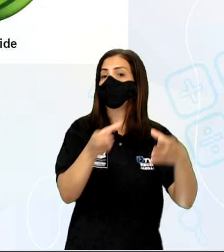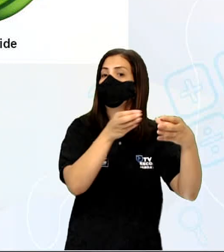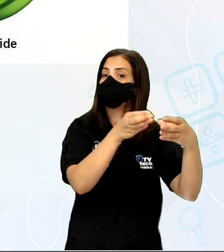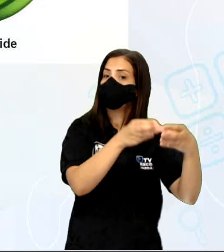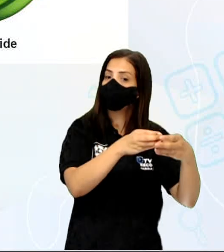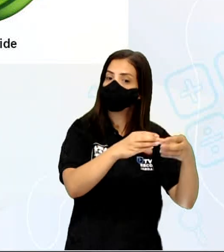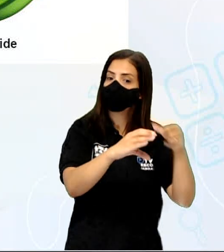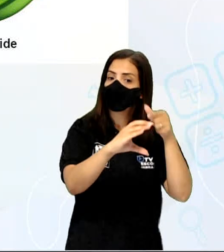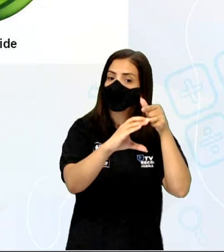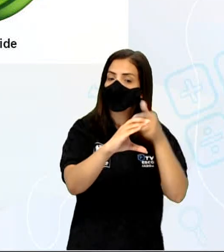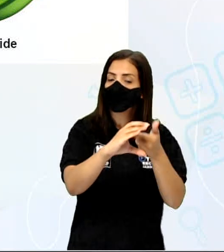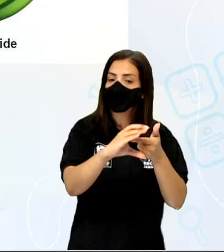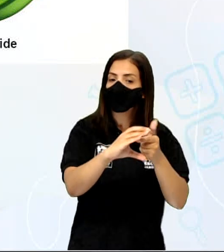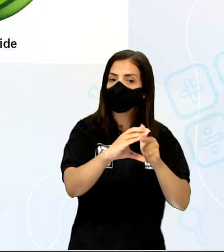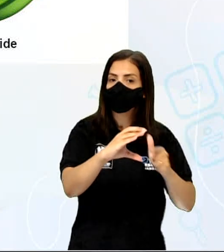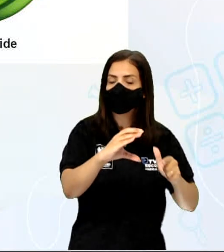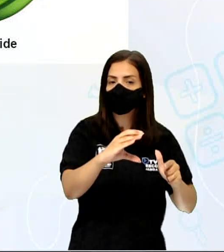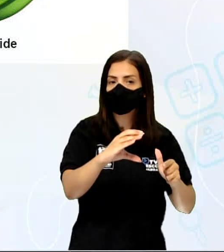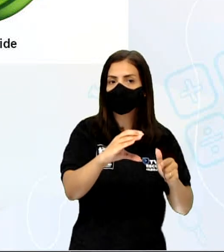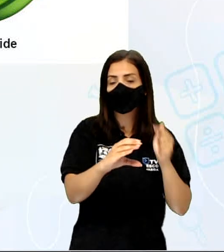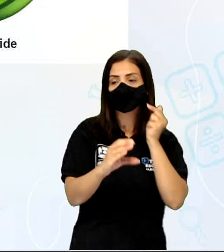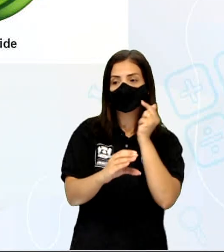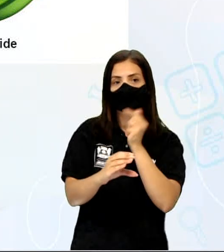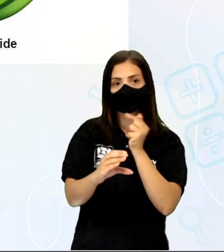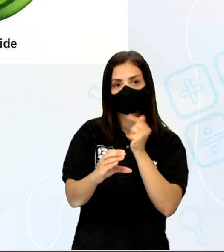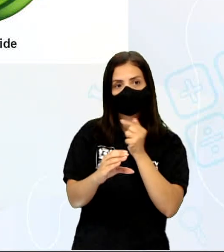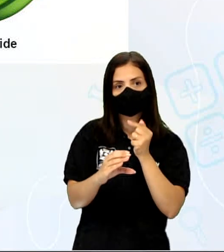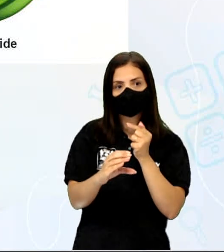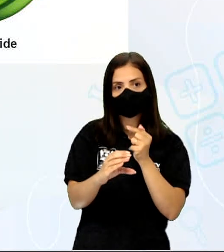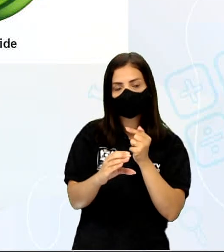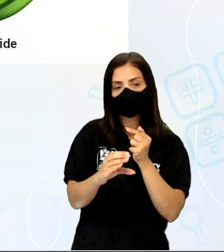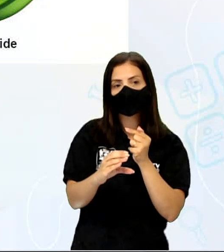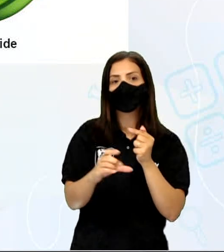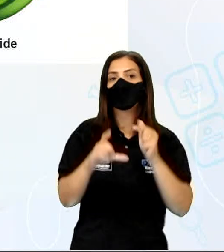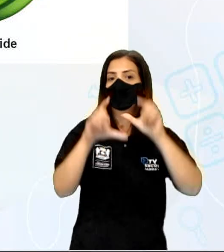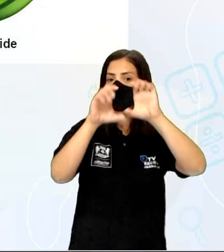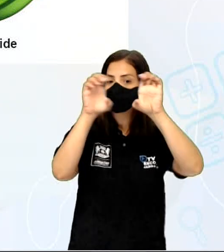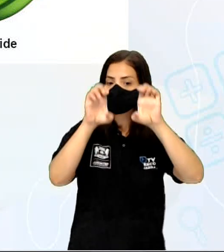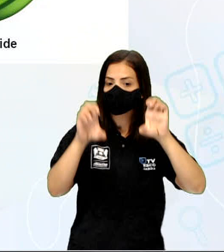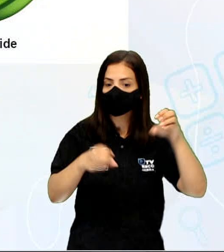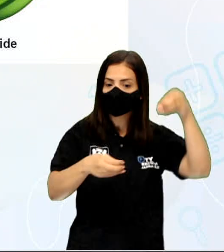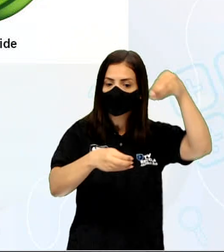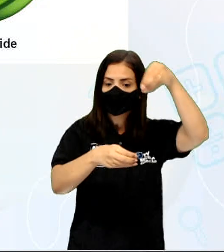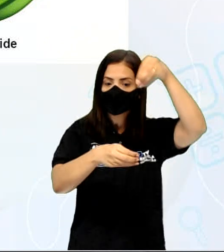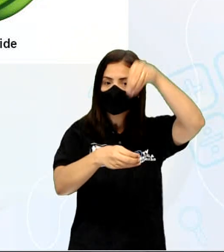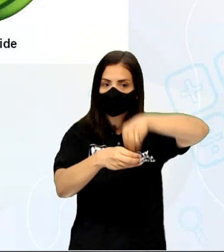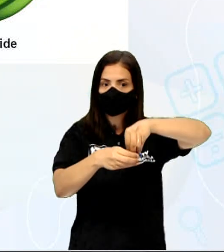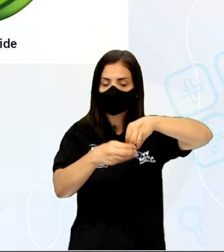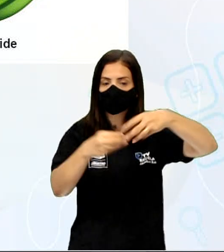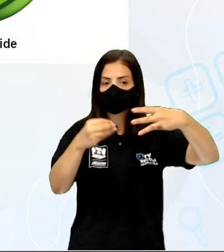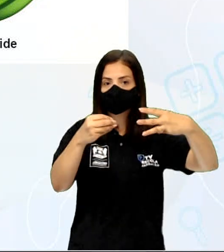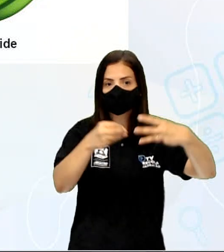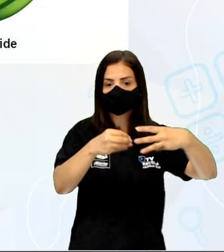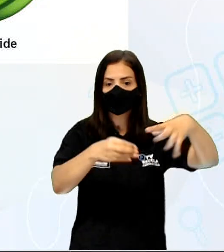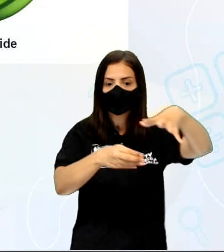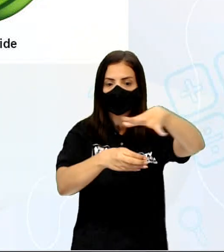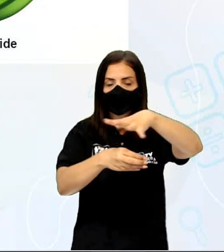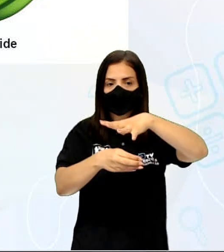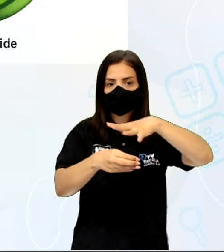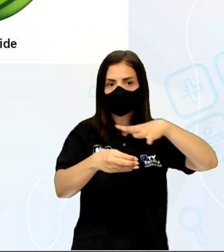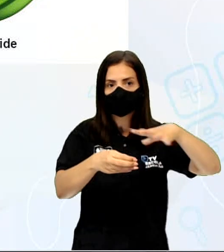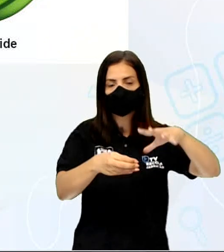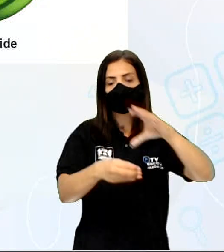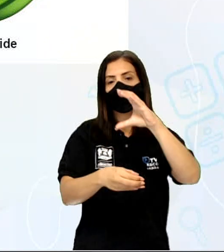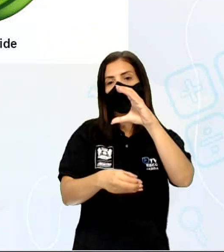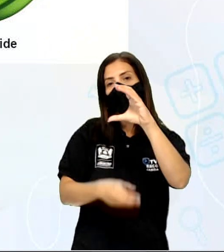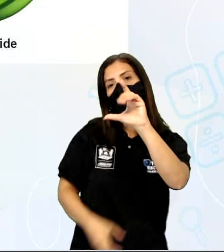está organizada dentro de uma estrutura bastante complexa, que é o cloroplasto, feito de mais de uma